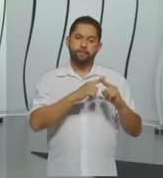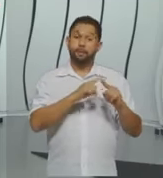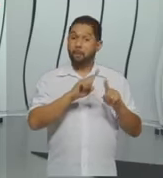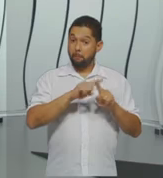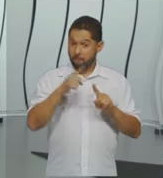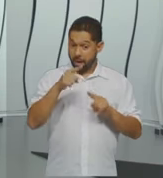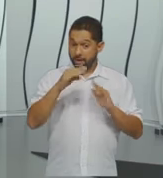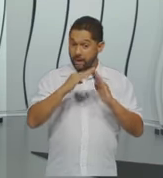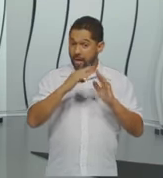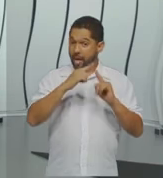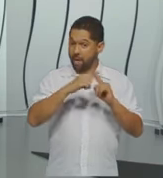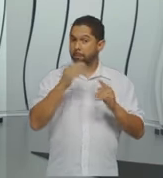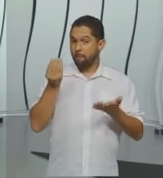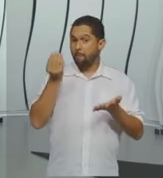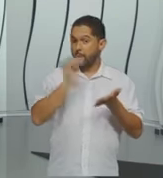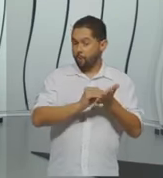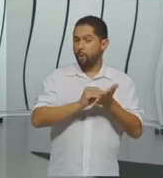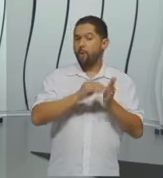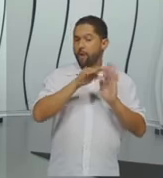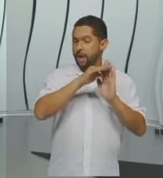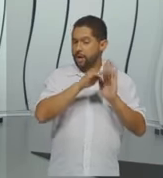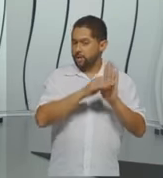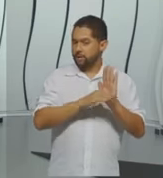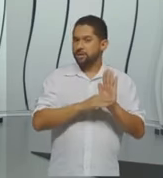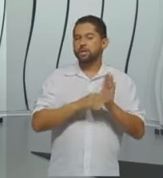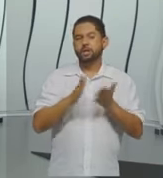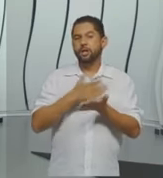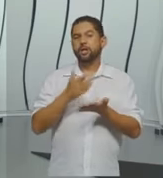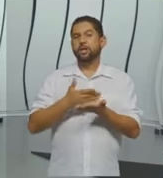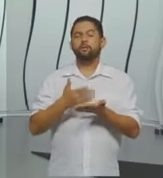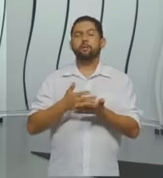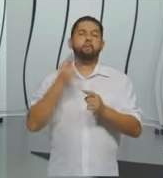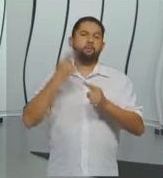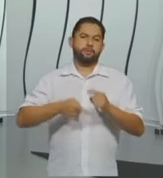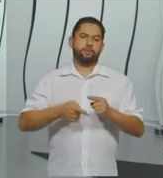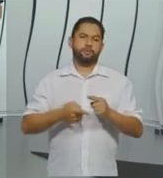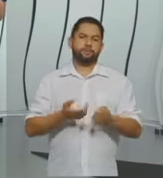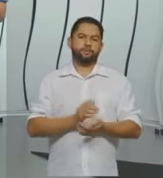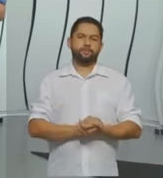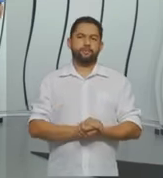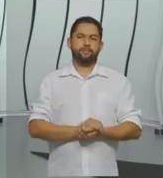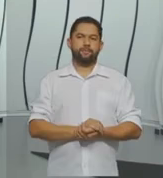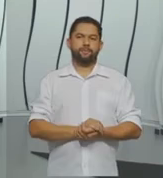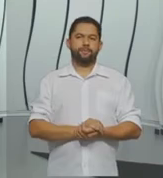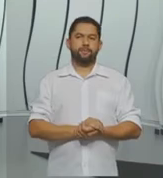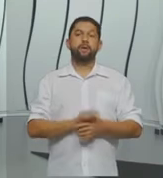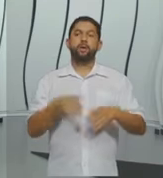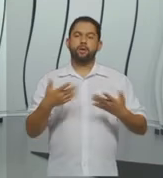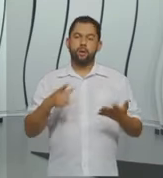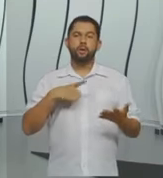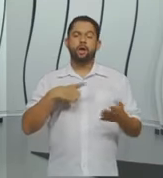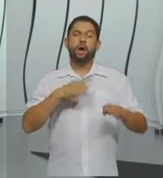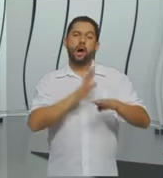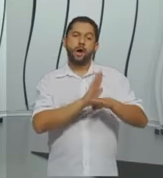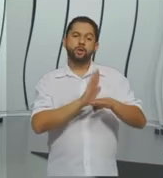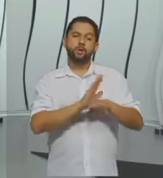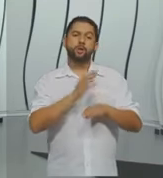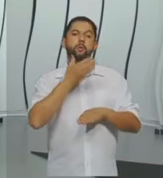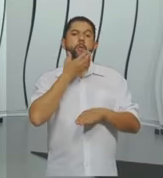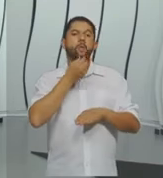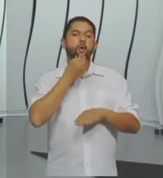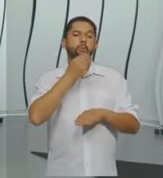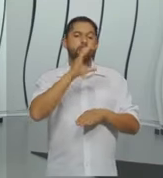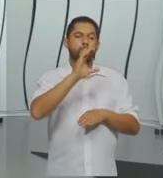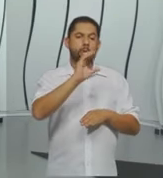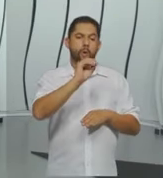pela Igreja Católica da época, né? Então, nós temos aqui essa contribuição do Copérnico, que embora tenha sido